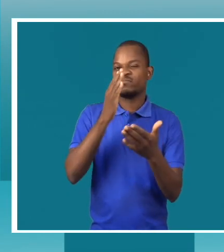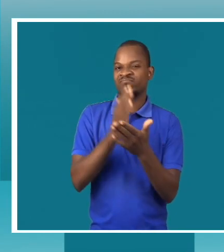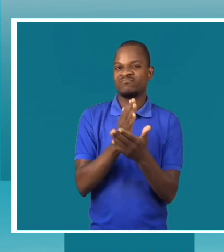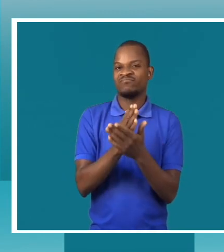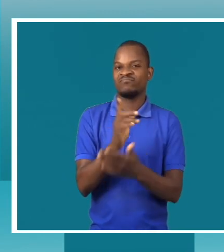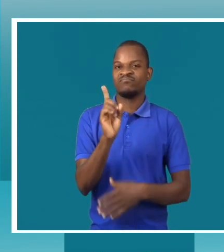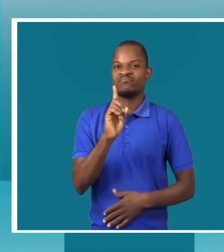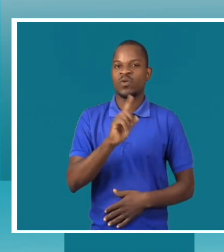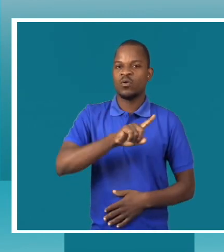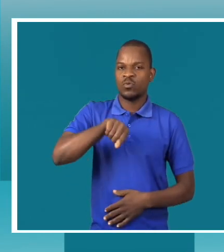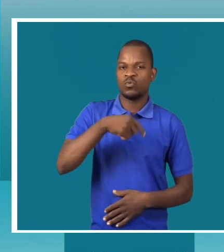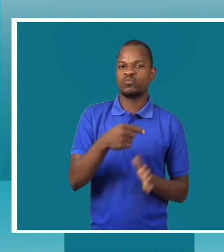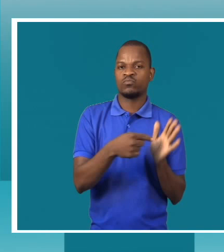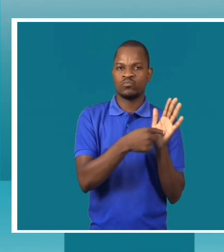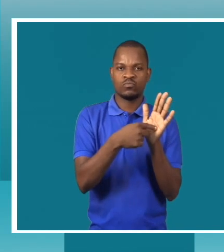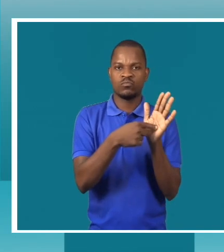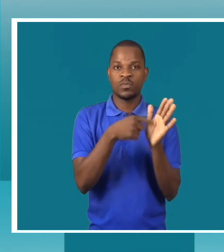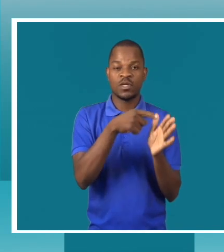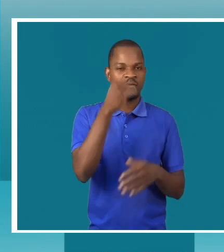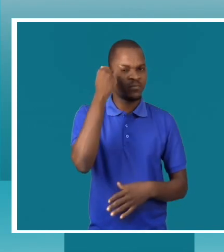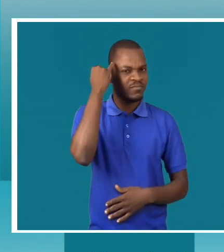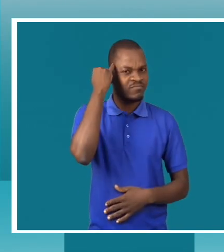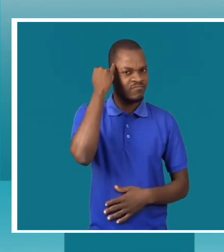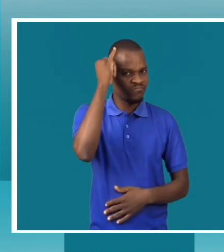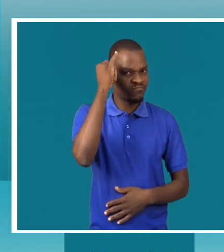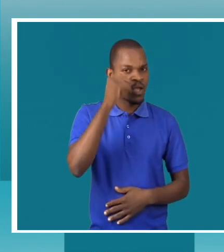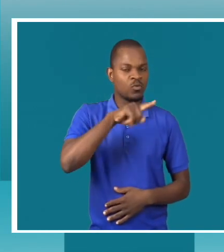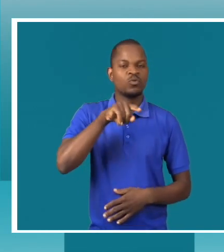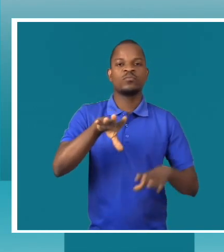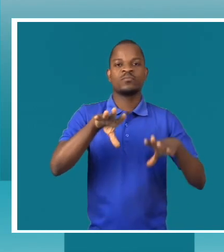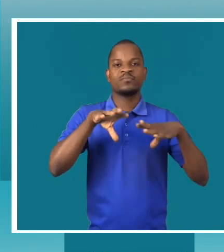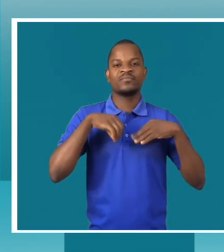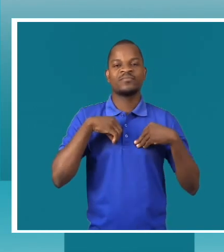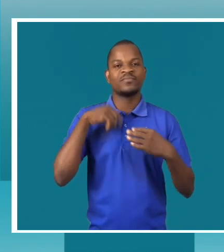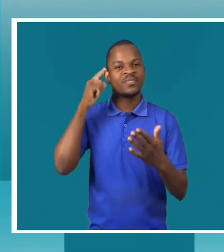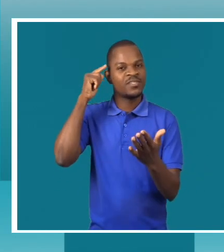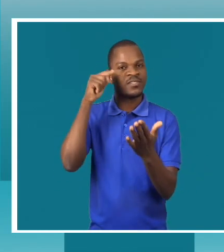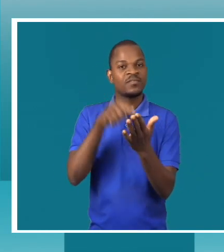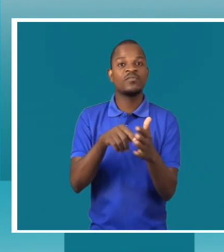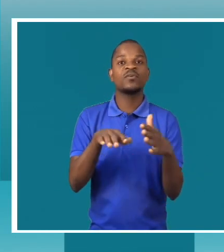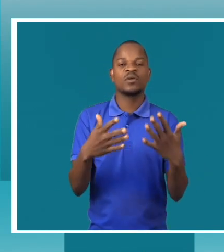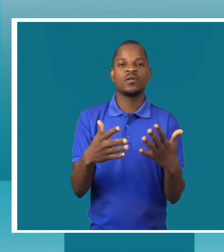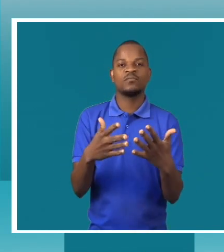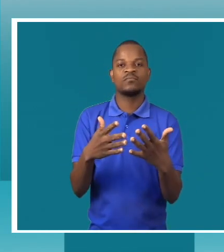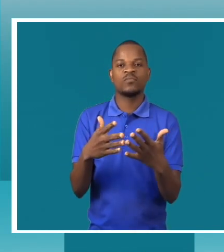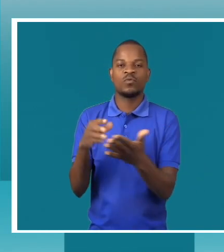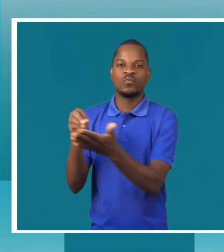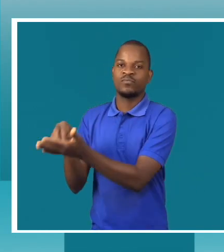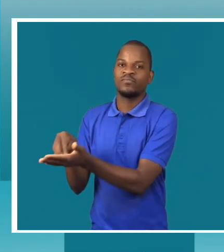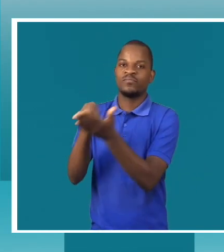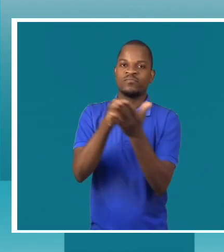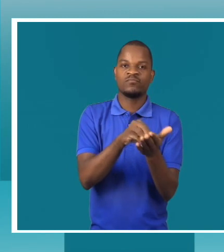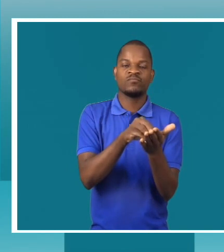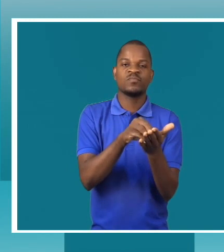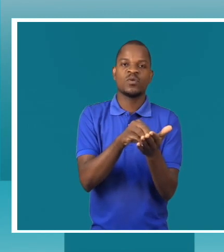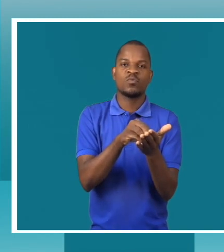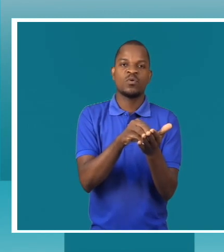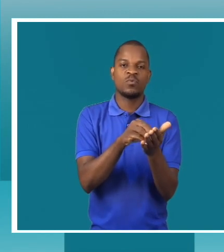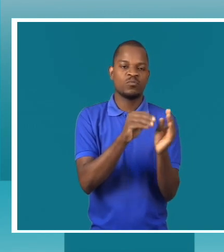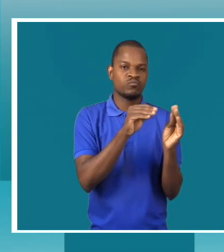Mas nós dissemos, esta iniciativa que se saudamos, realmente vem trazer um